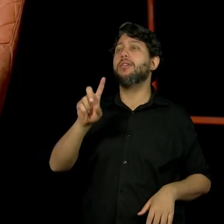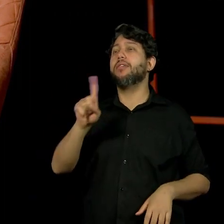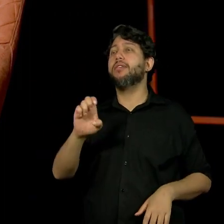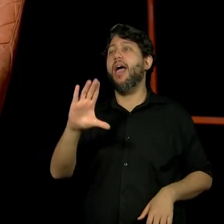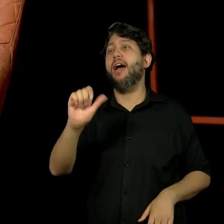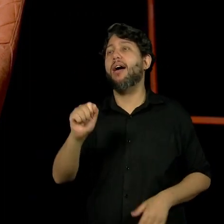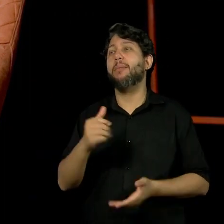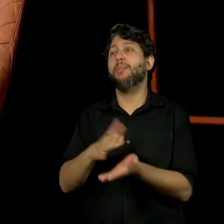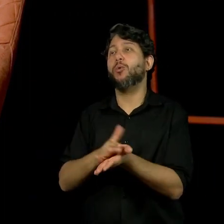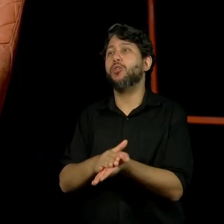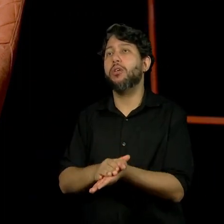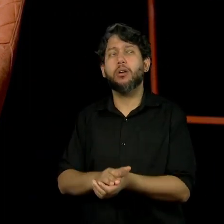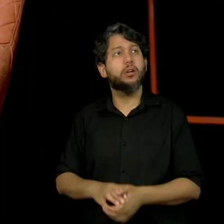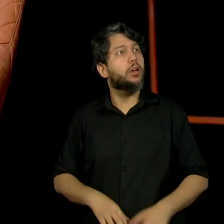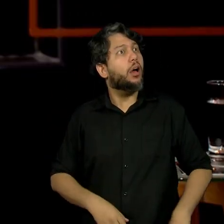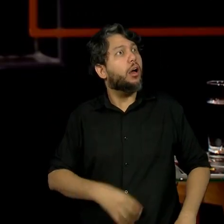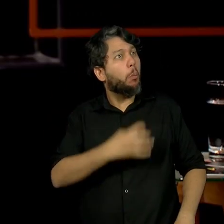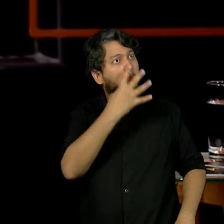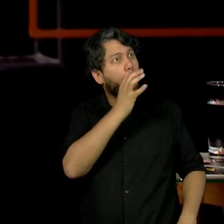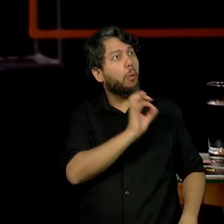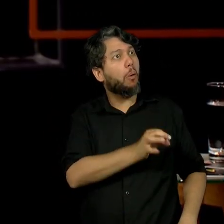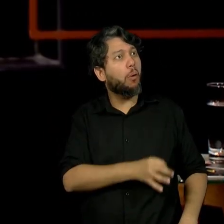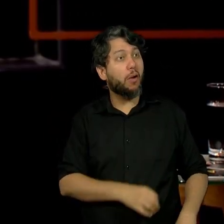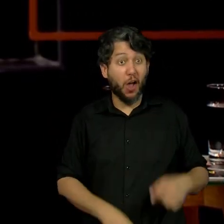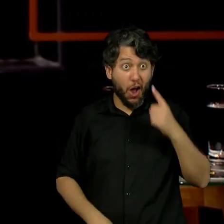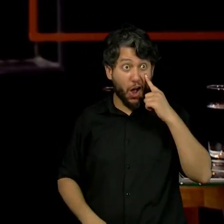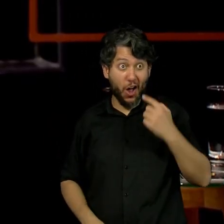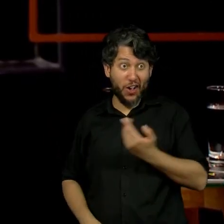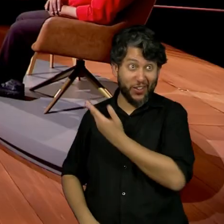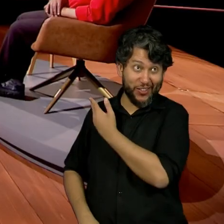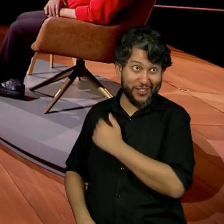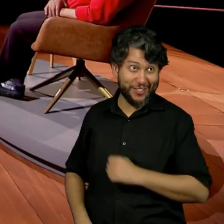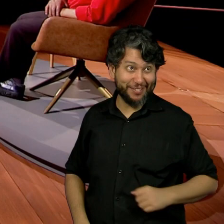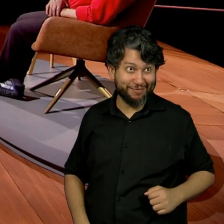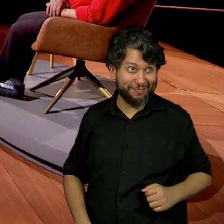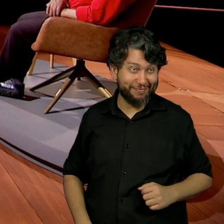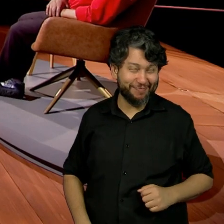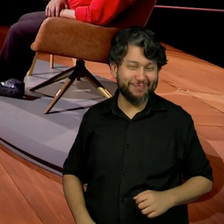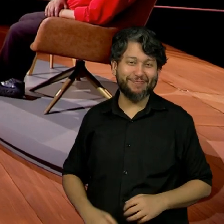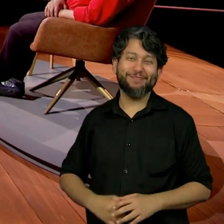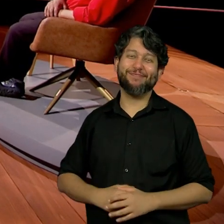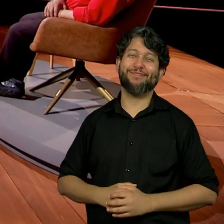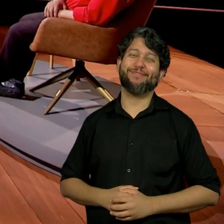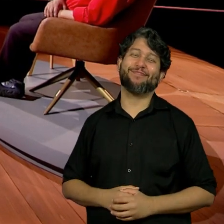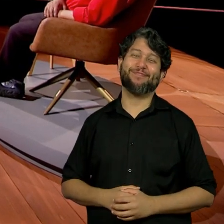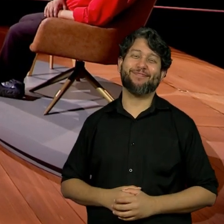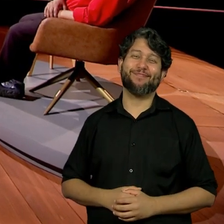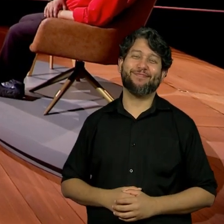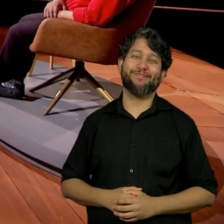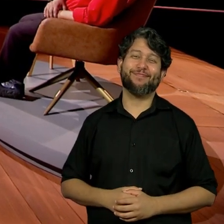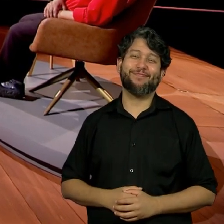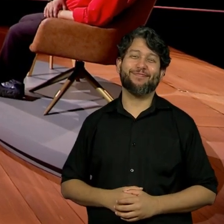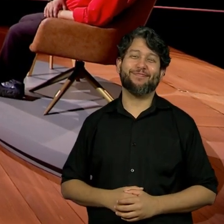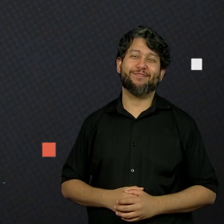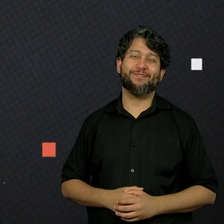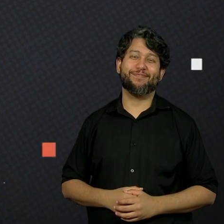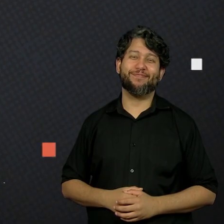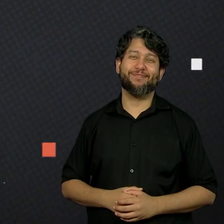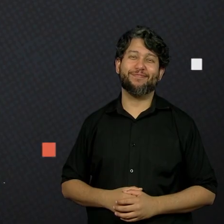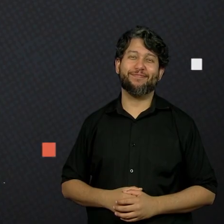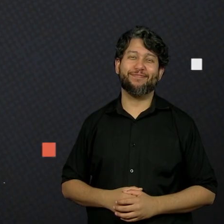Pagodinho. Zeca Pagodinho. Daí vem Zeca Olha ele Pagodinho. aí falando com você. Meu Deus. Numa